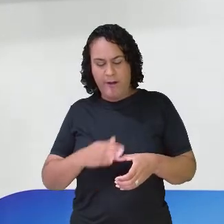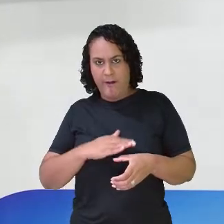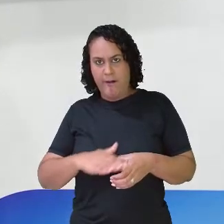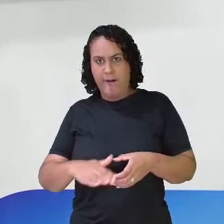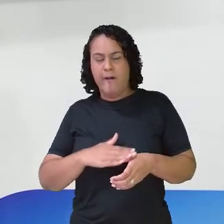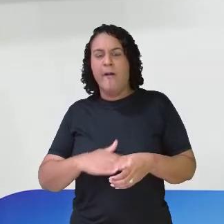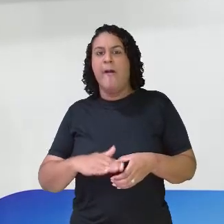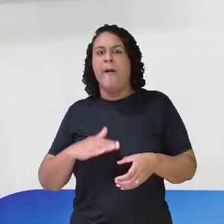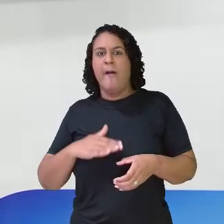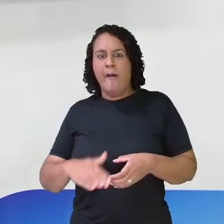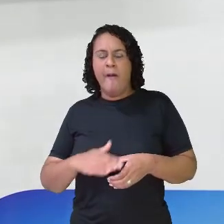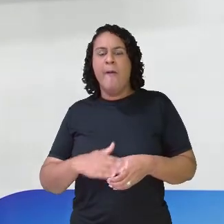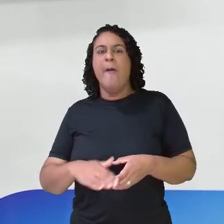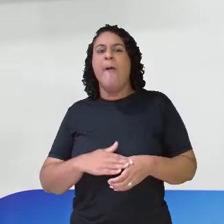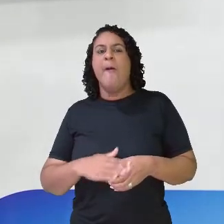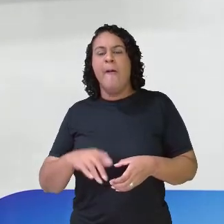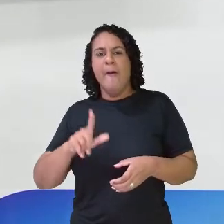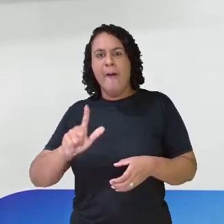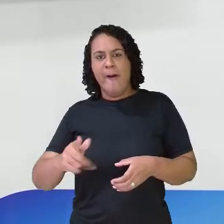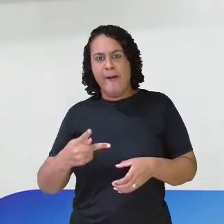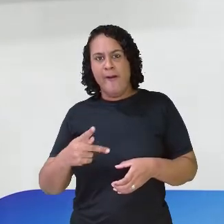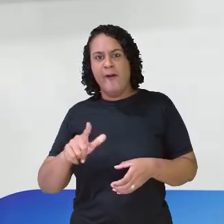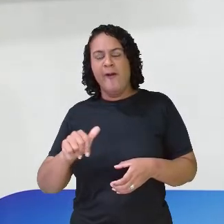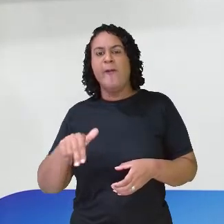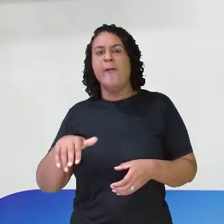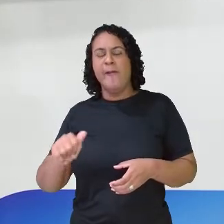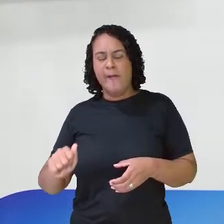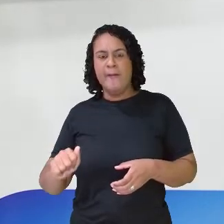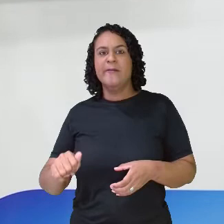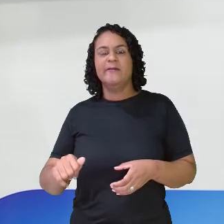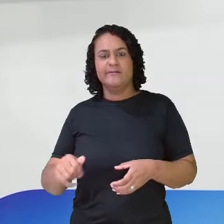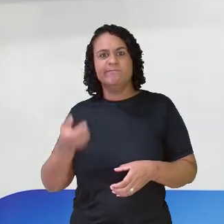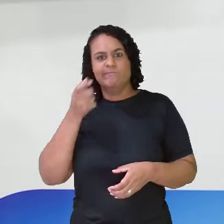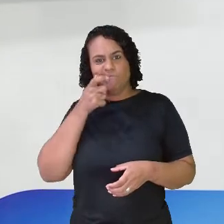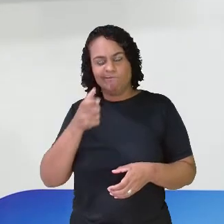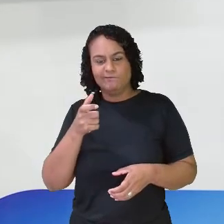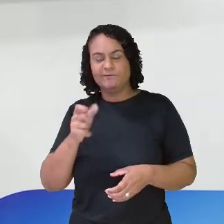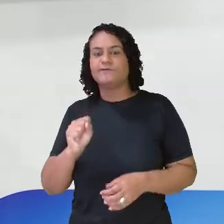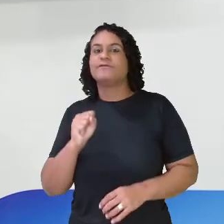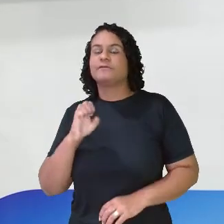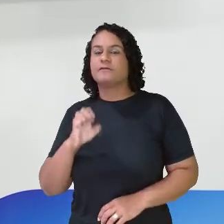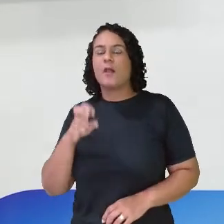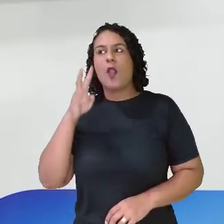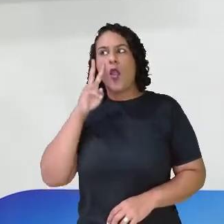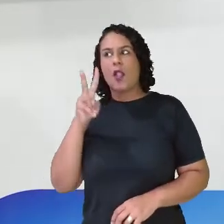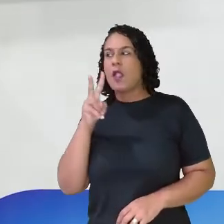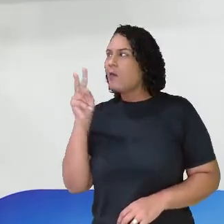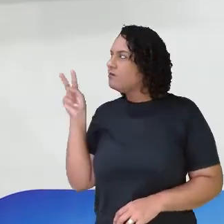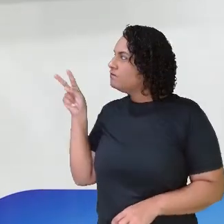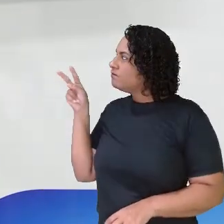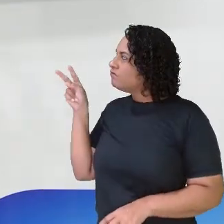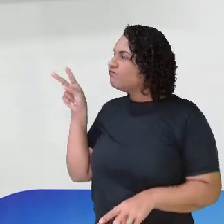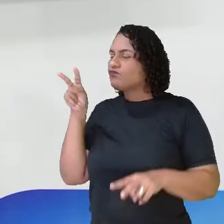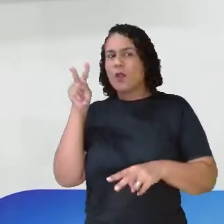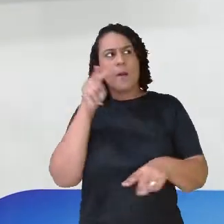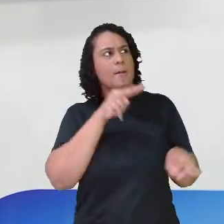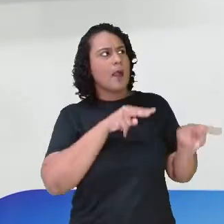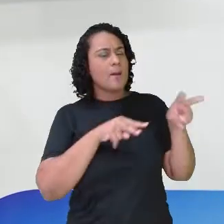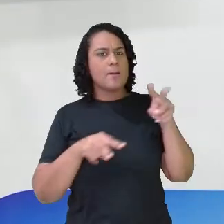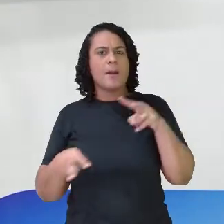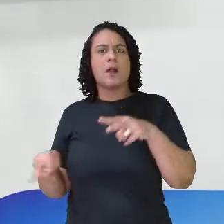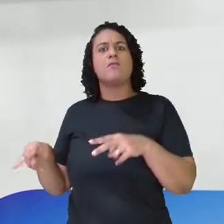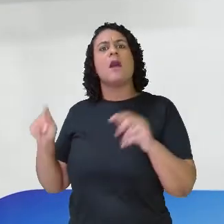terá uma figura geométrica plana. Interessante, né? Se a gente olhar ao nosso redor,